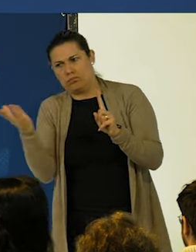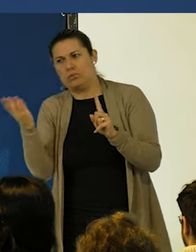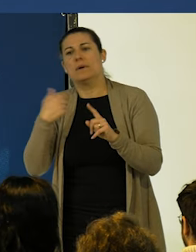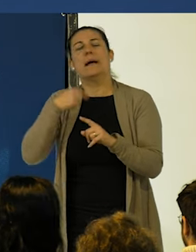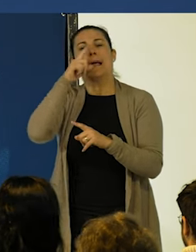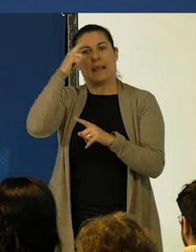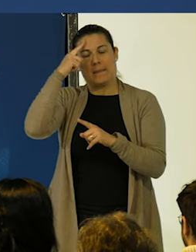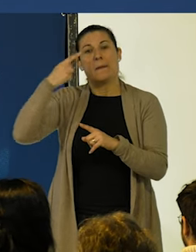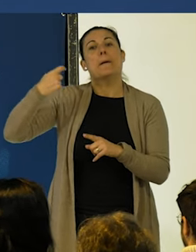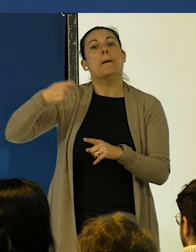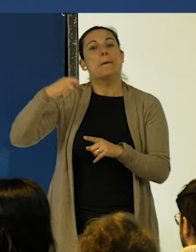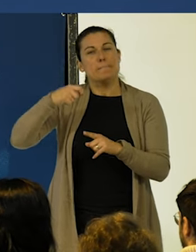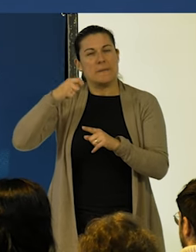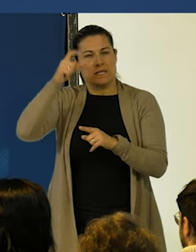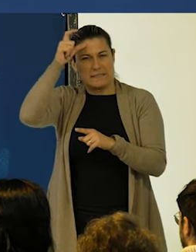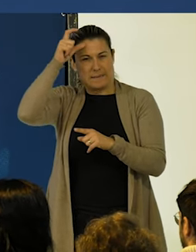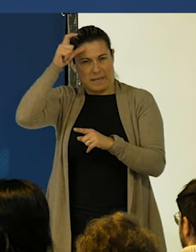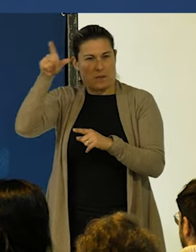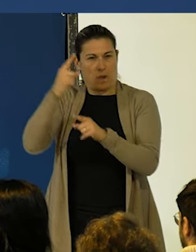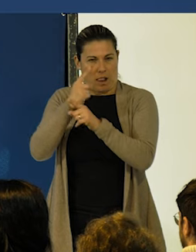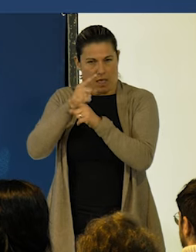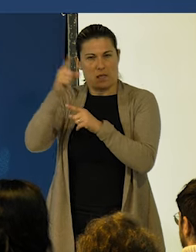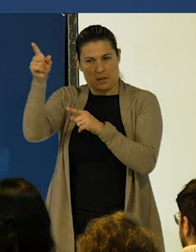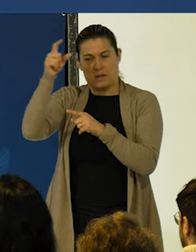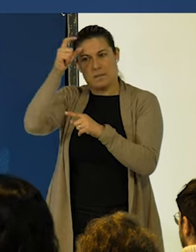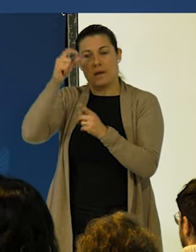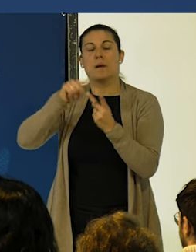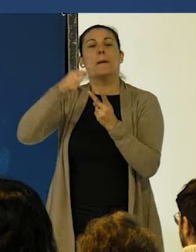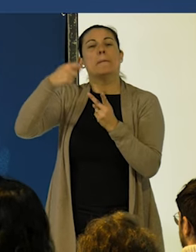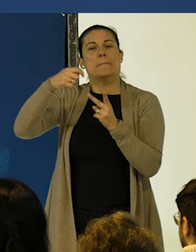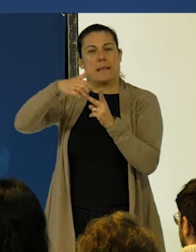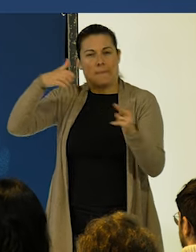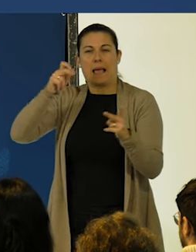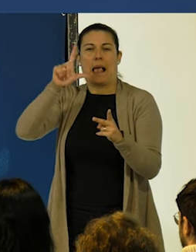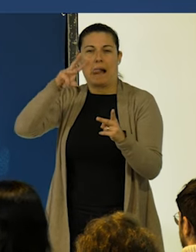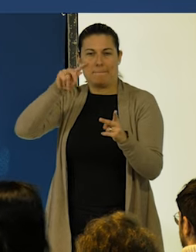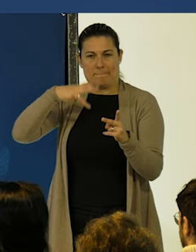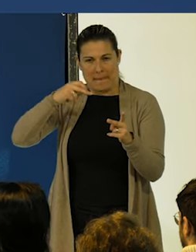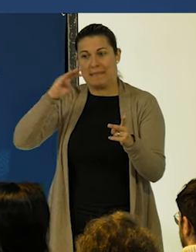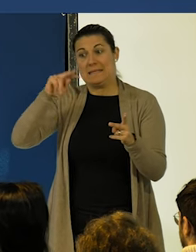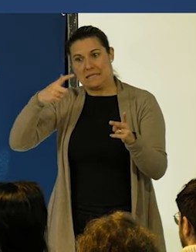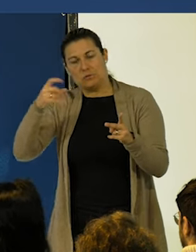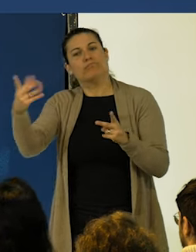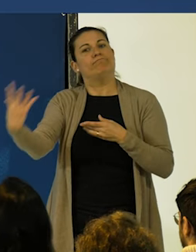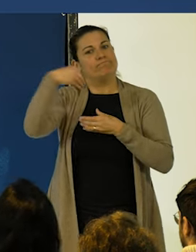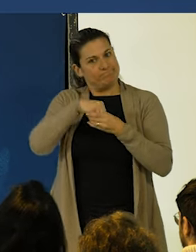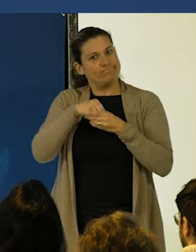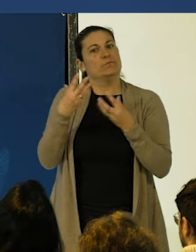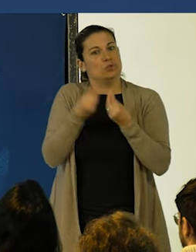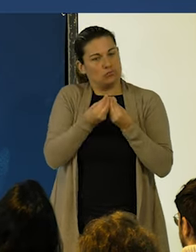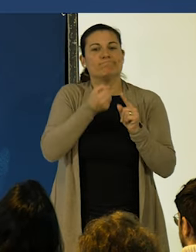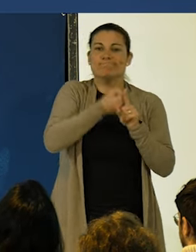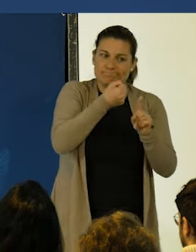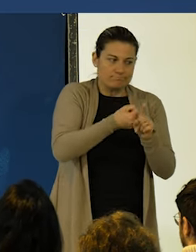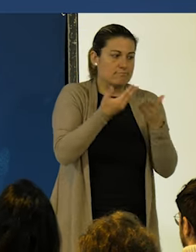papel desempenhado pelo Presidente Jorge Sampaio nessa luta, pelo Presidente do Parlamento, Almeida Santos, que se juntaram a nós nesta causa, que